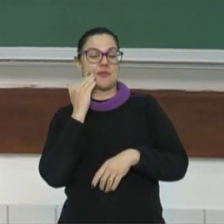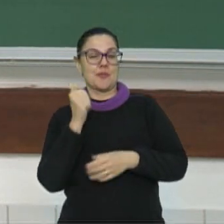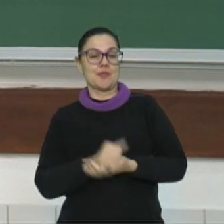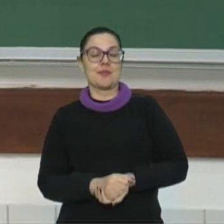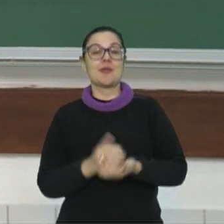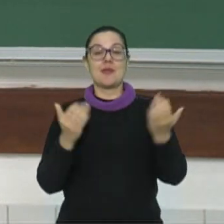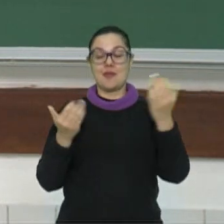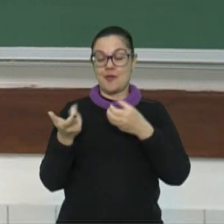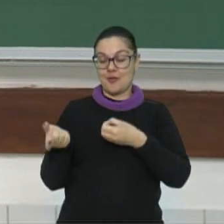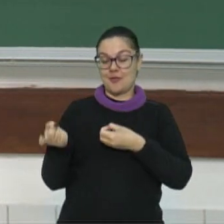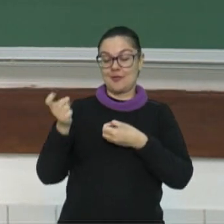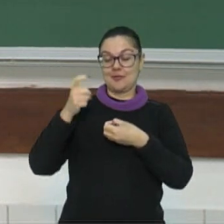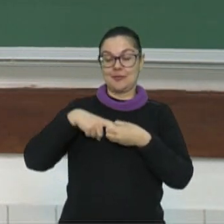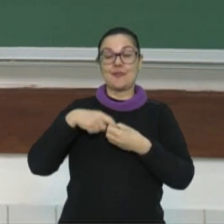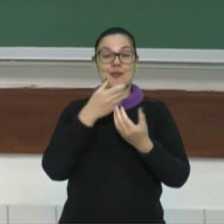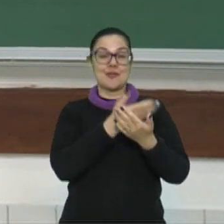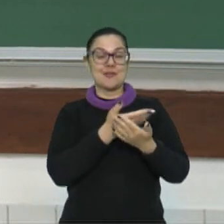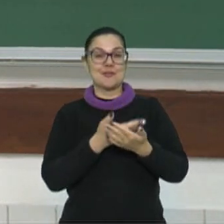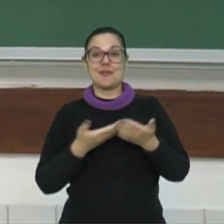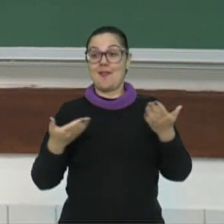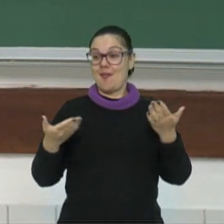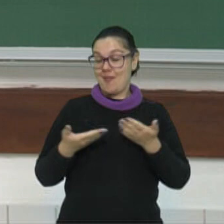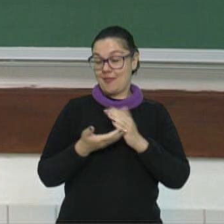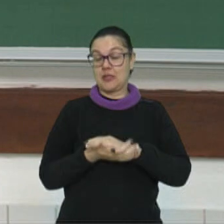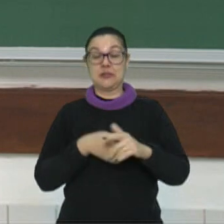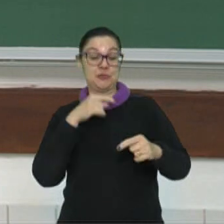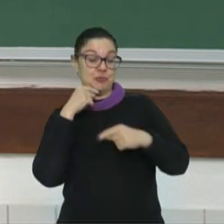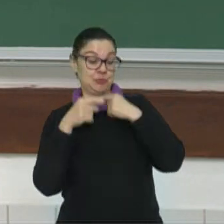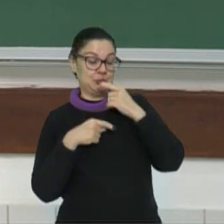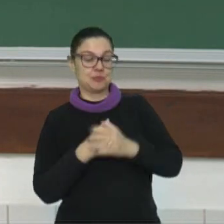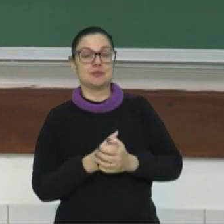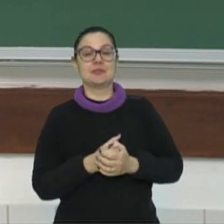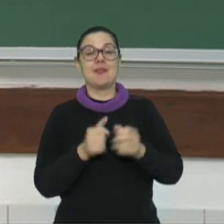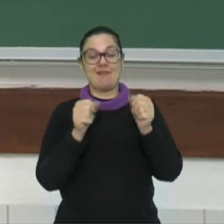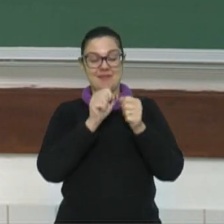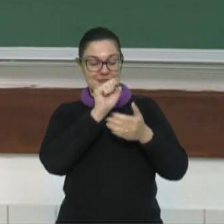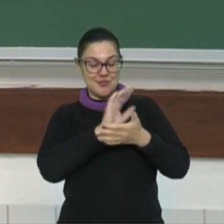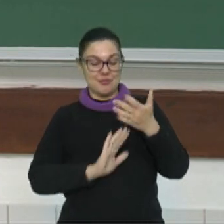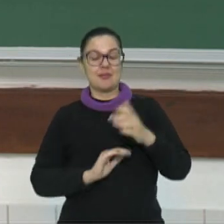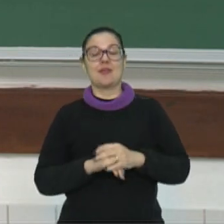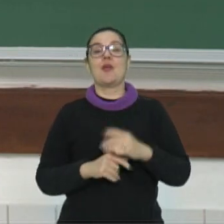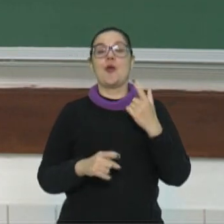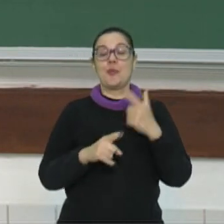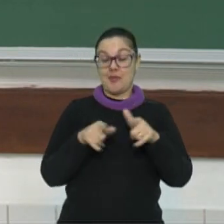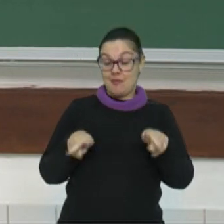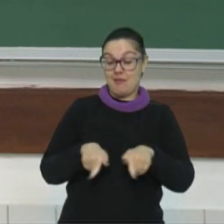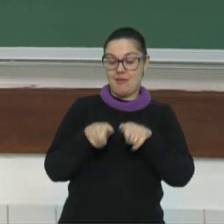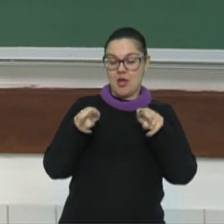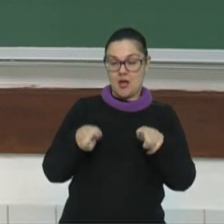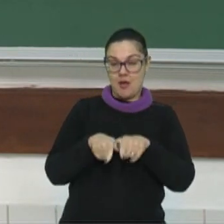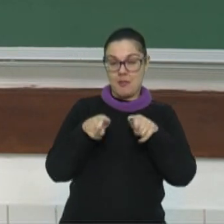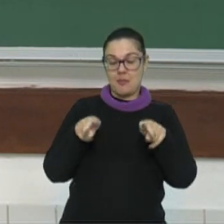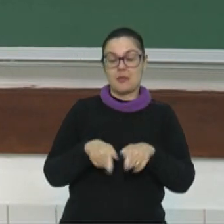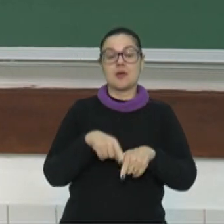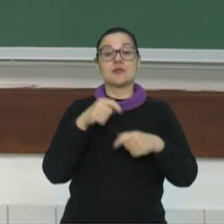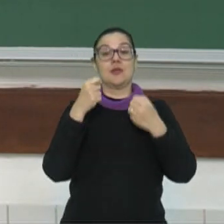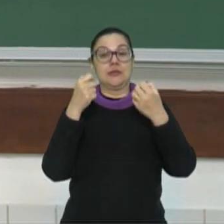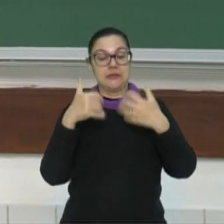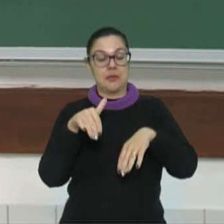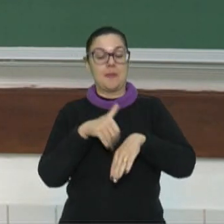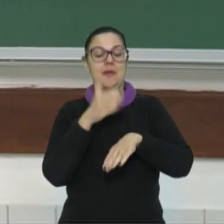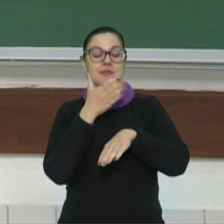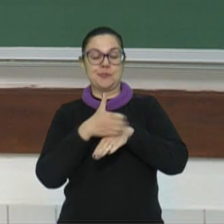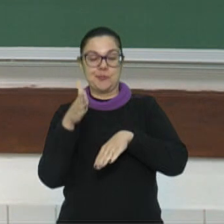e está retomando, vai estudar, de repente tem dúvida ainda, faz exercício, porque a gramática ela exige essa prática aí um